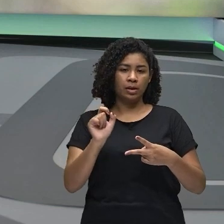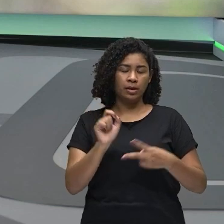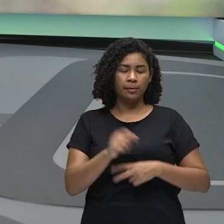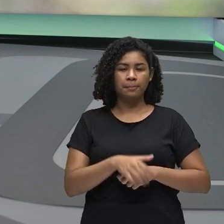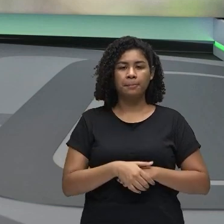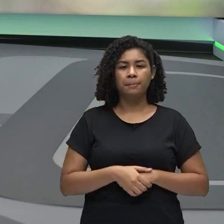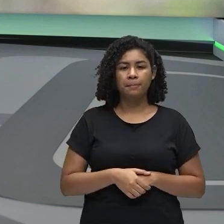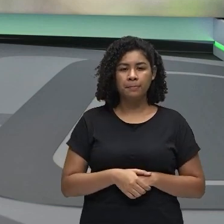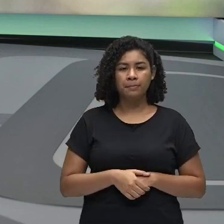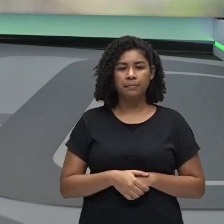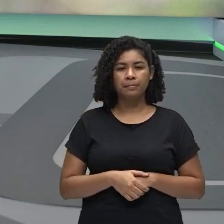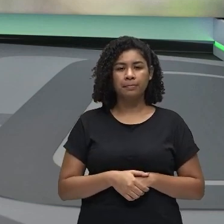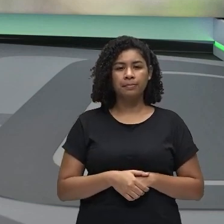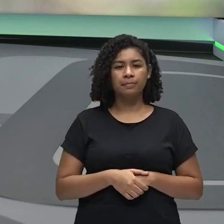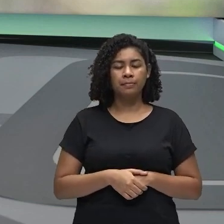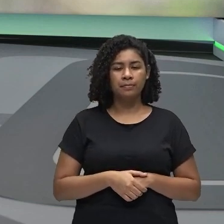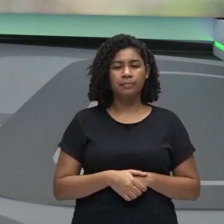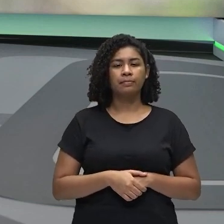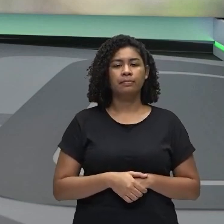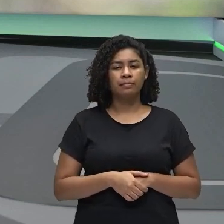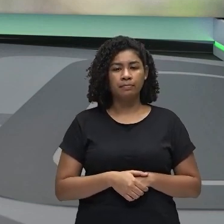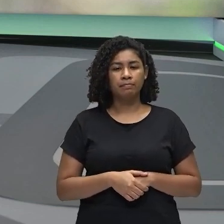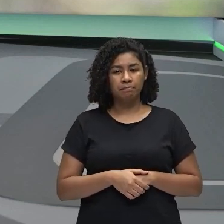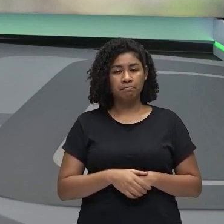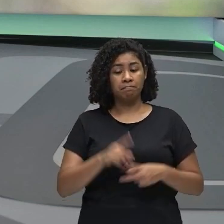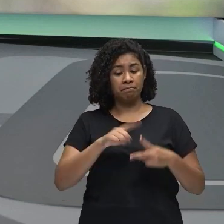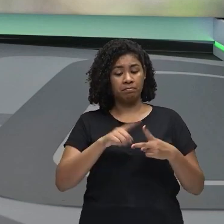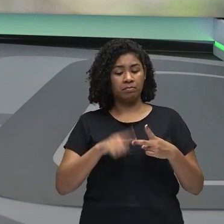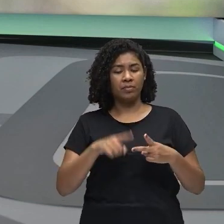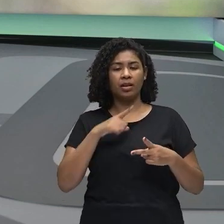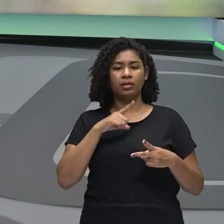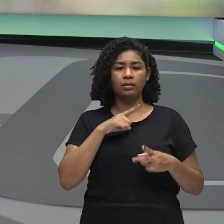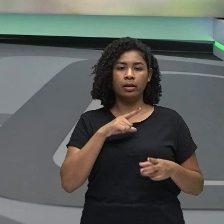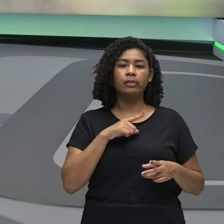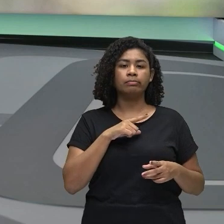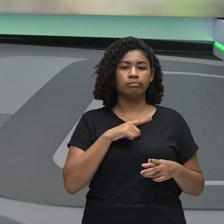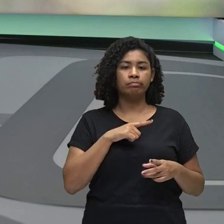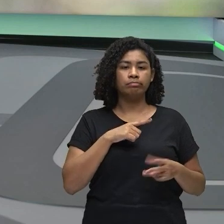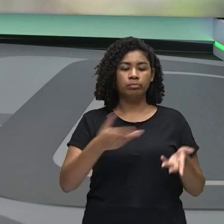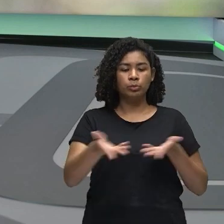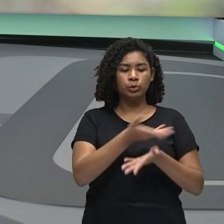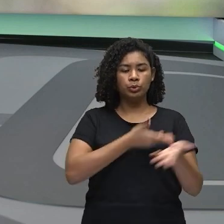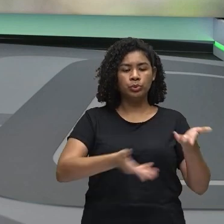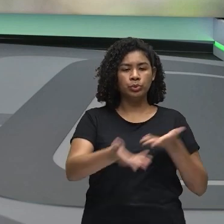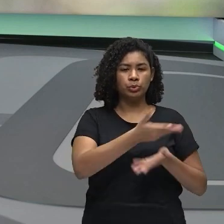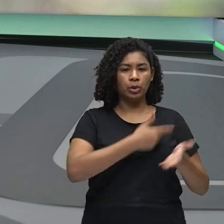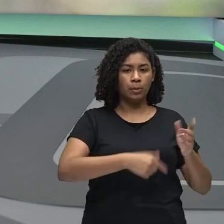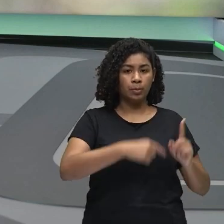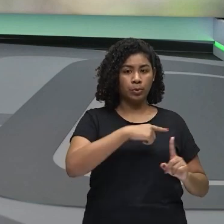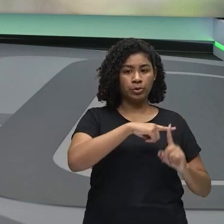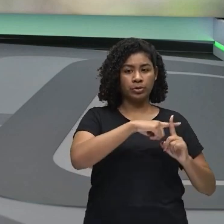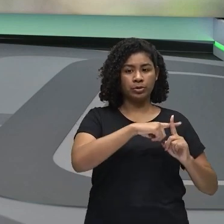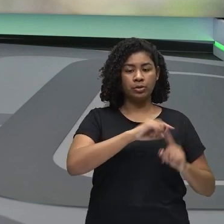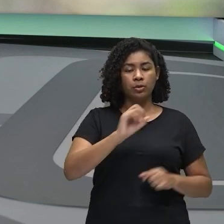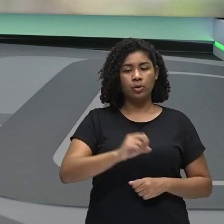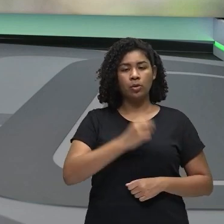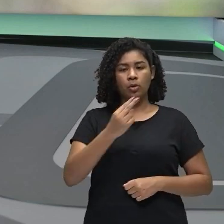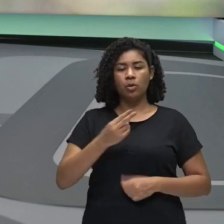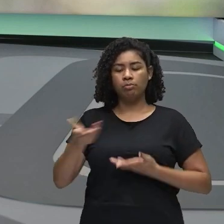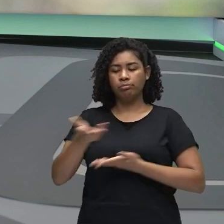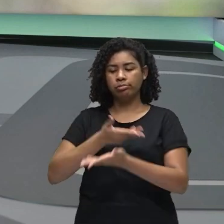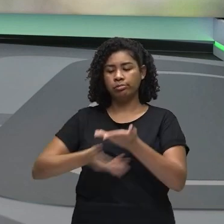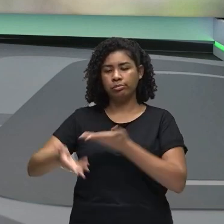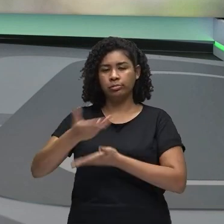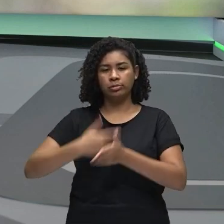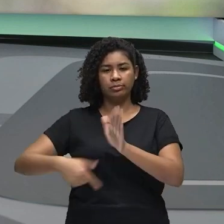intraespecífica, nós temos relações harmônicas ou positivas e desarmônicas, também chamadas